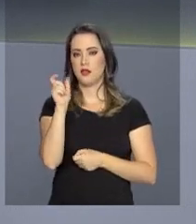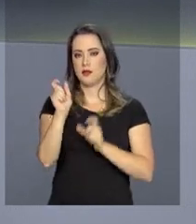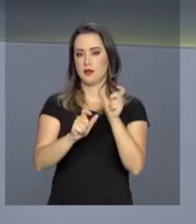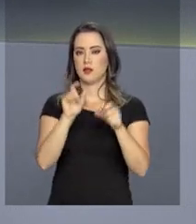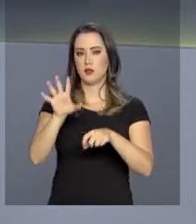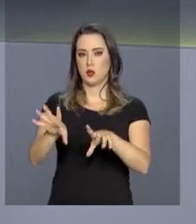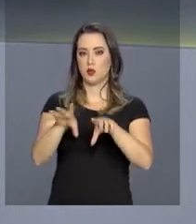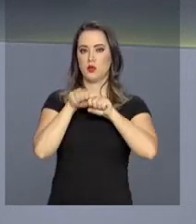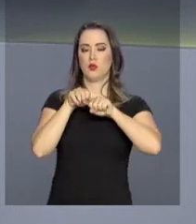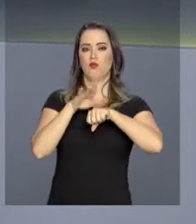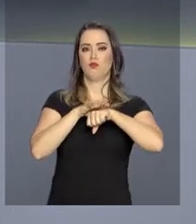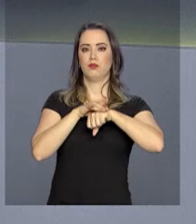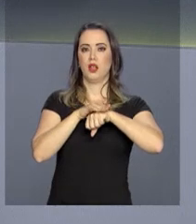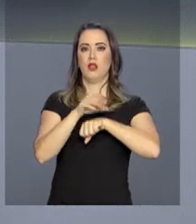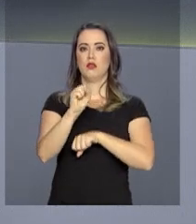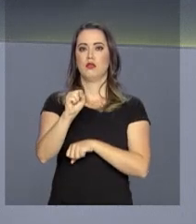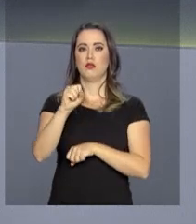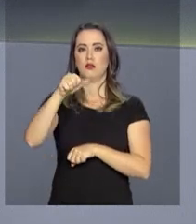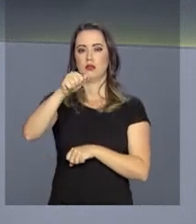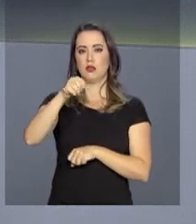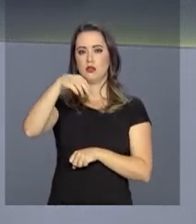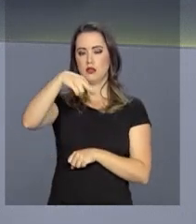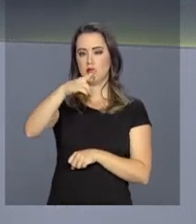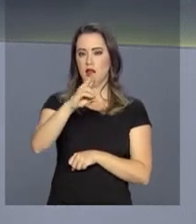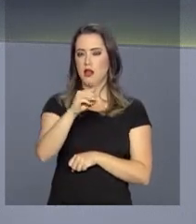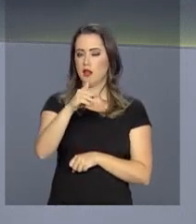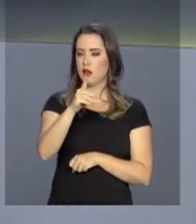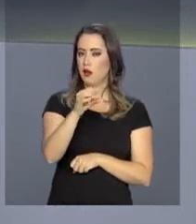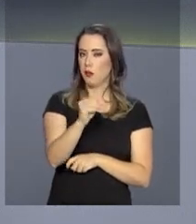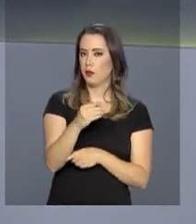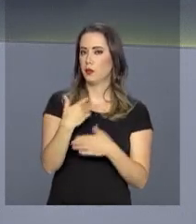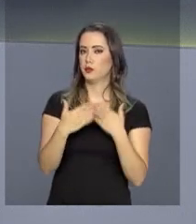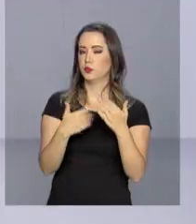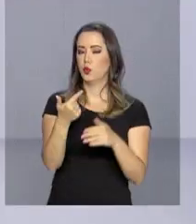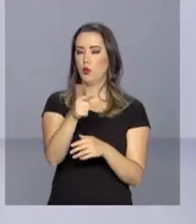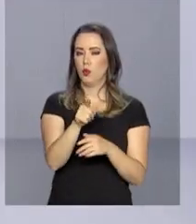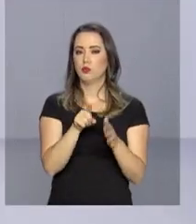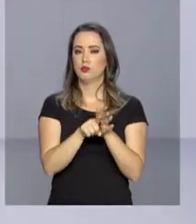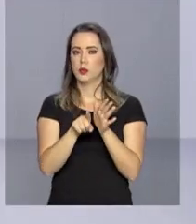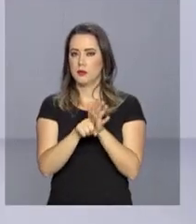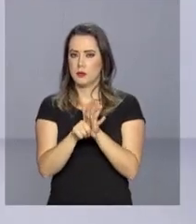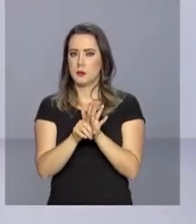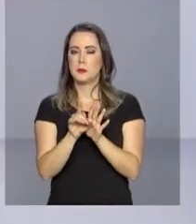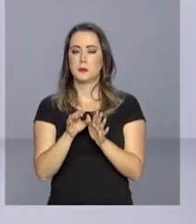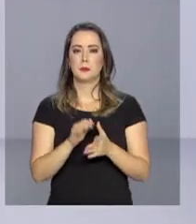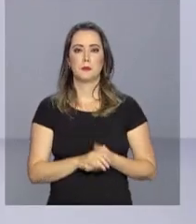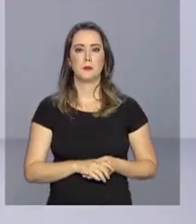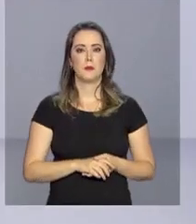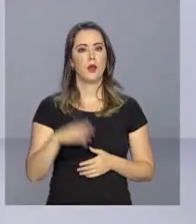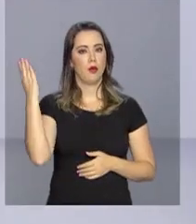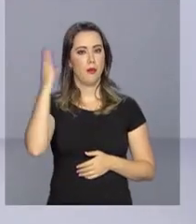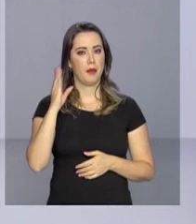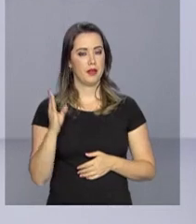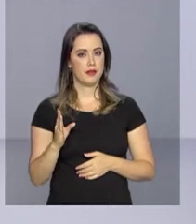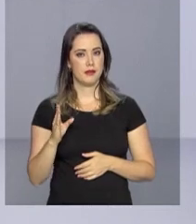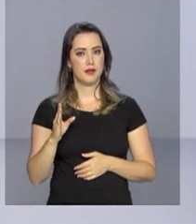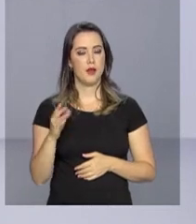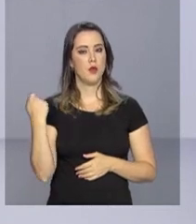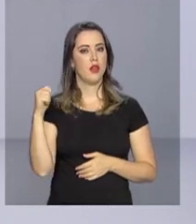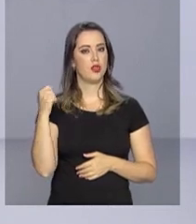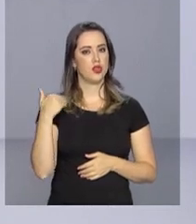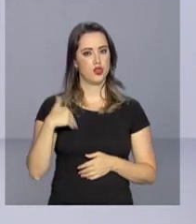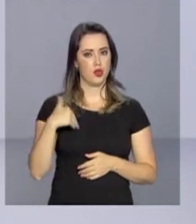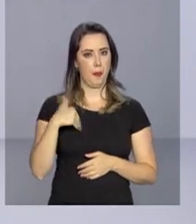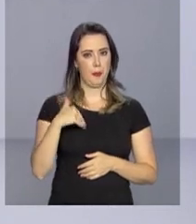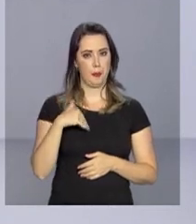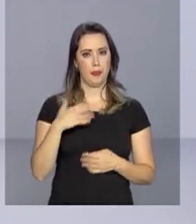sarampo e 67 continuam em investigação. Brasil e Argentina assinam hoje um acordo que